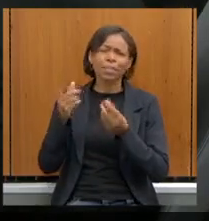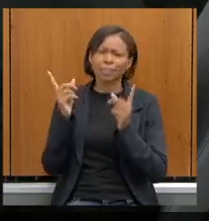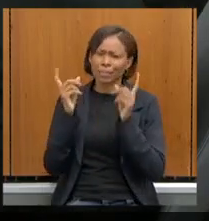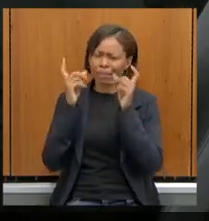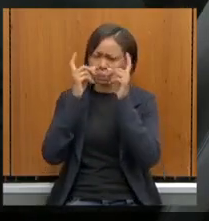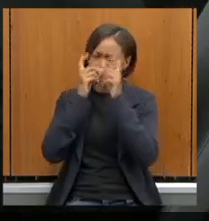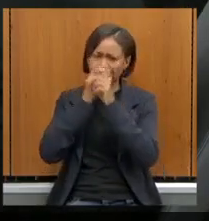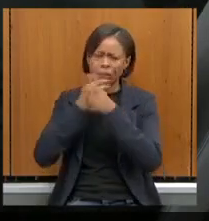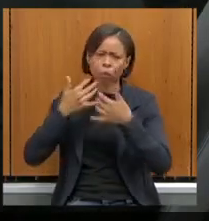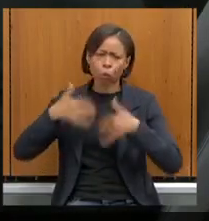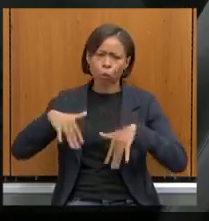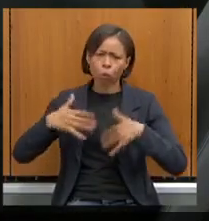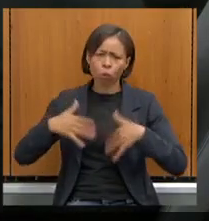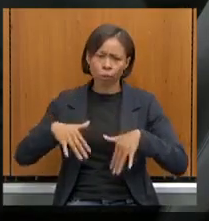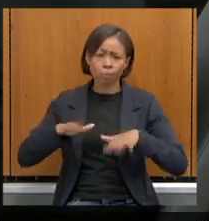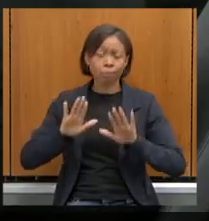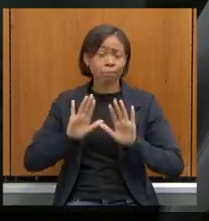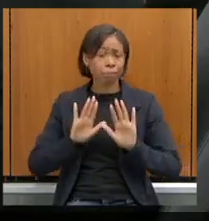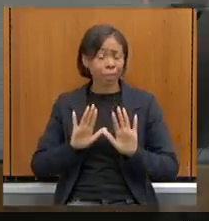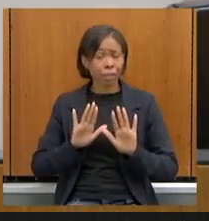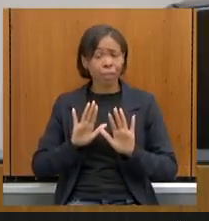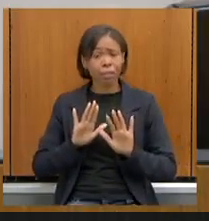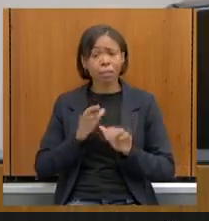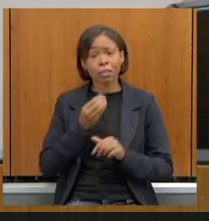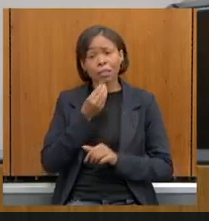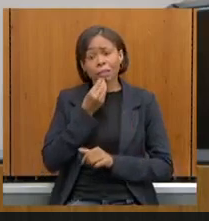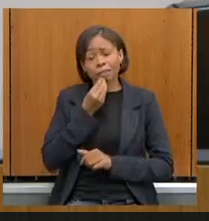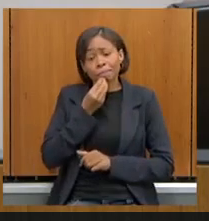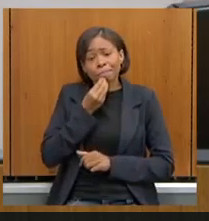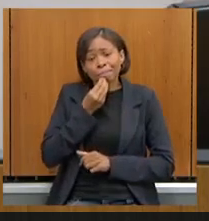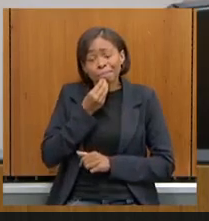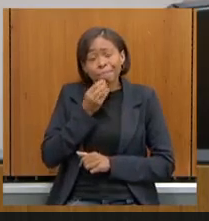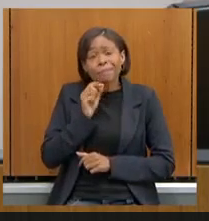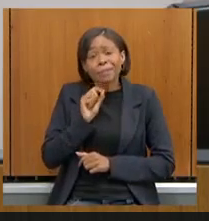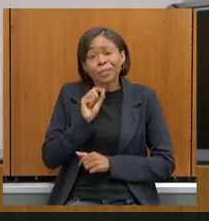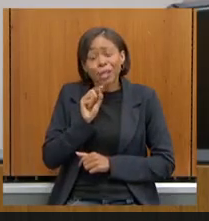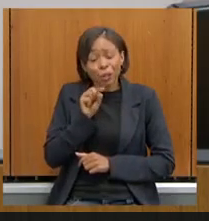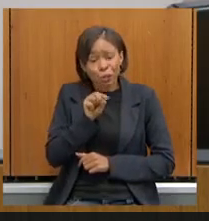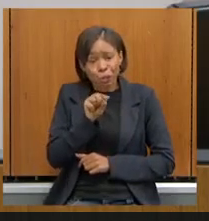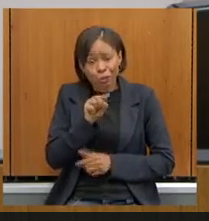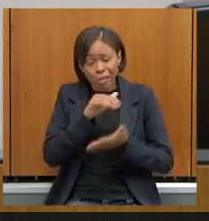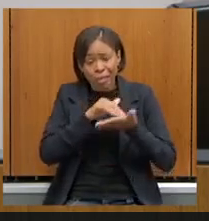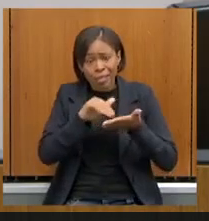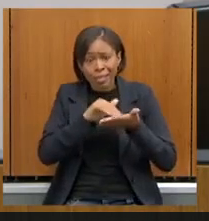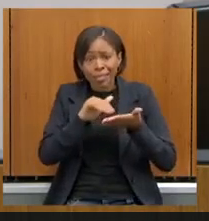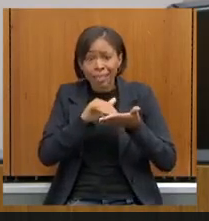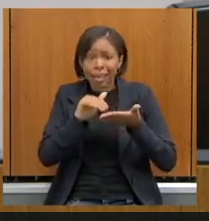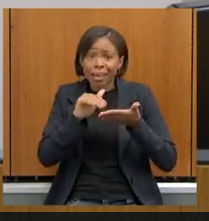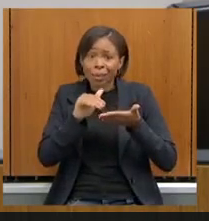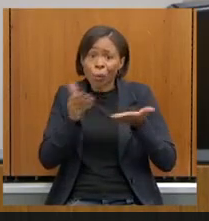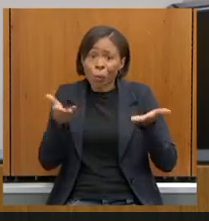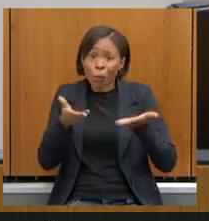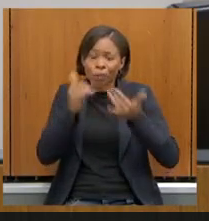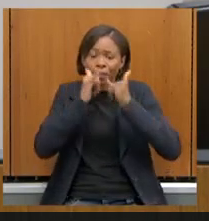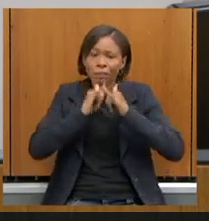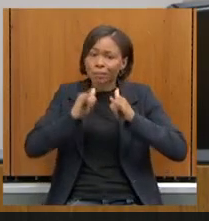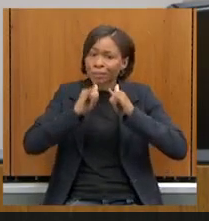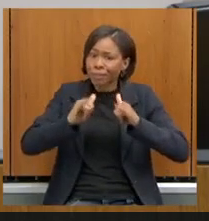a expectativa é que o senhor traga aí boas novas, boas notícias,